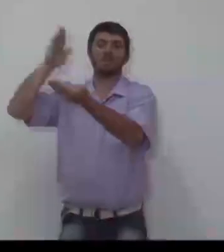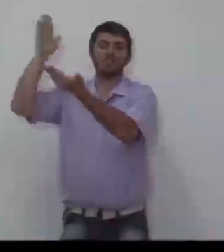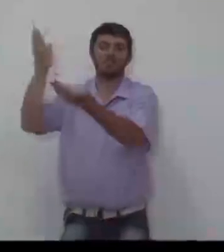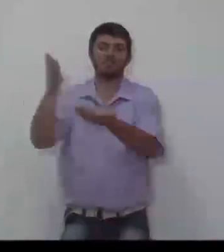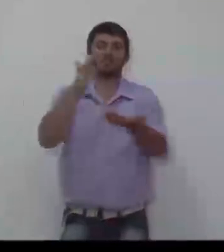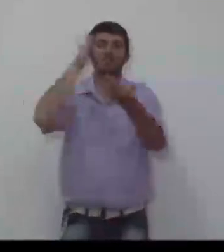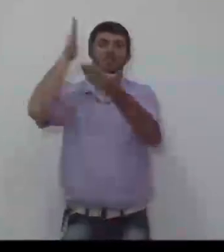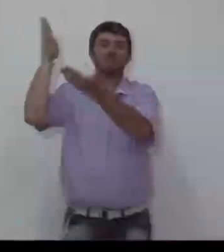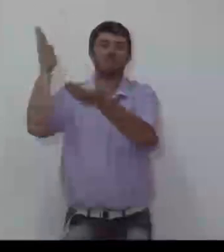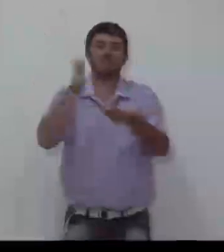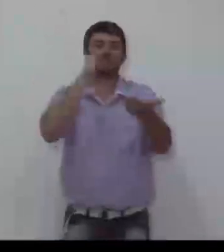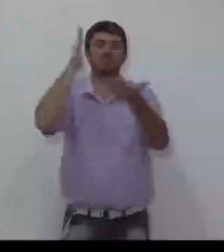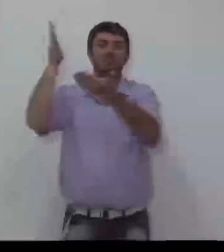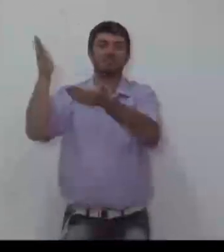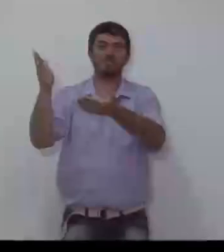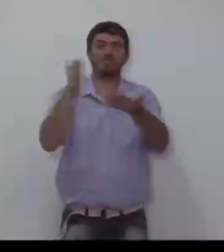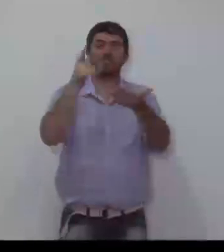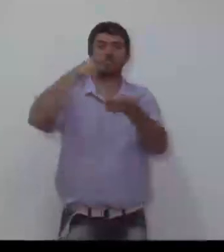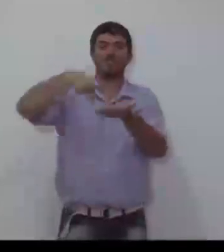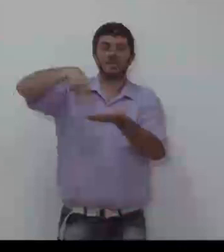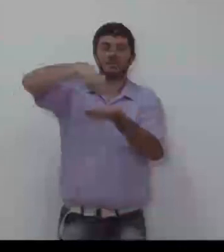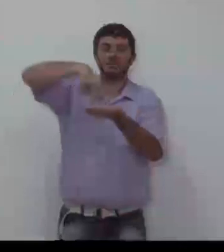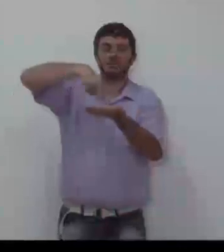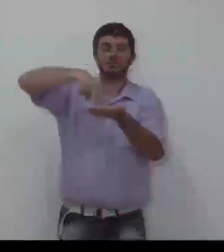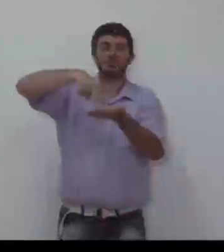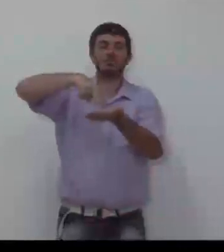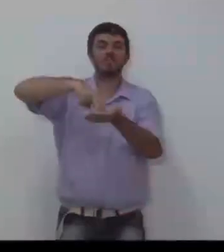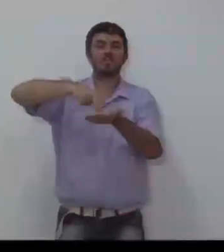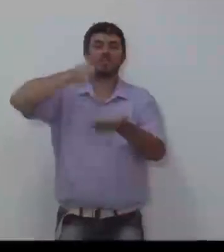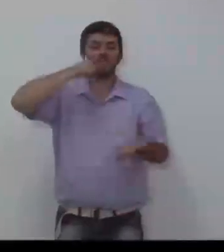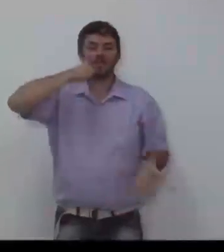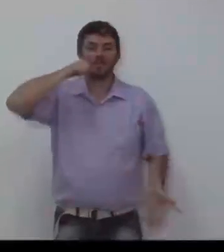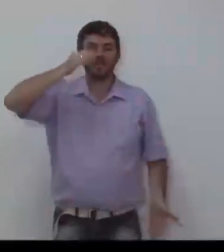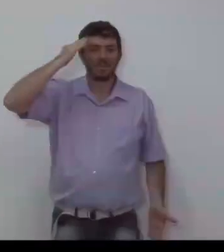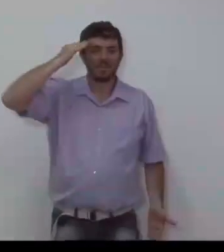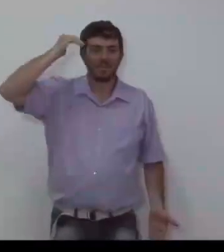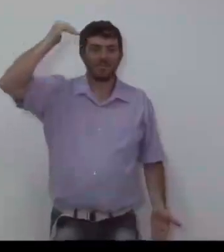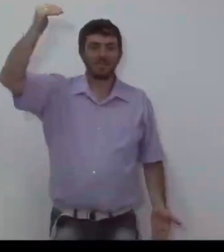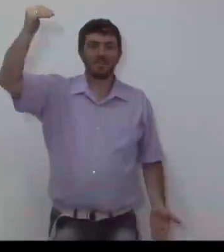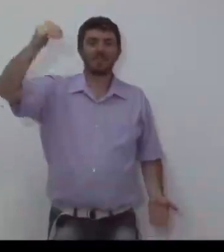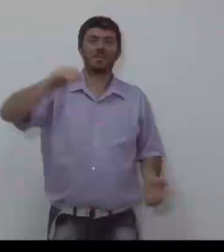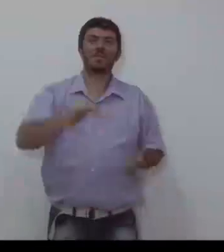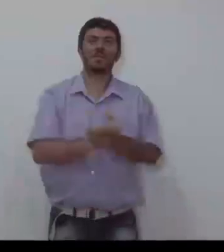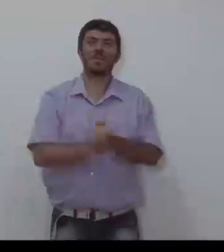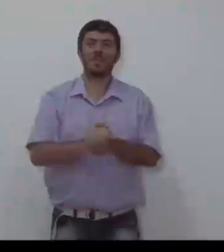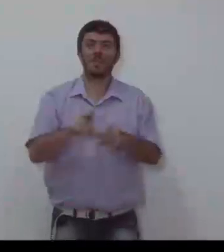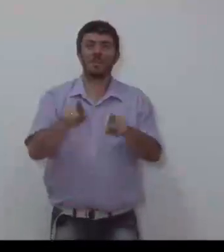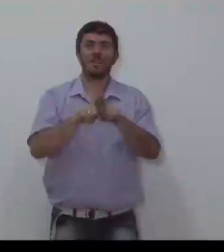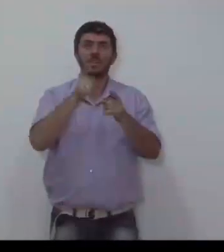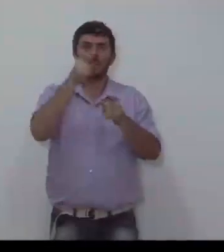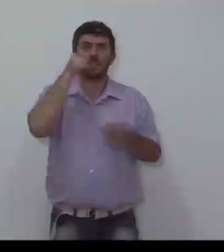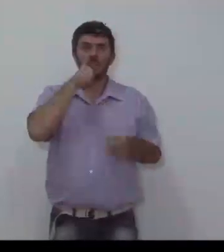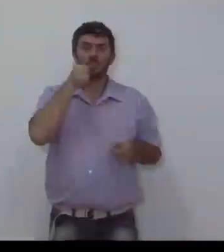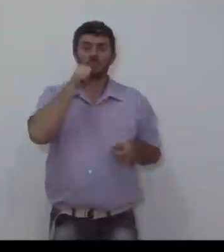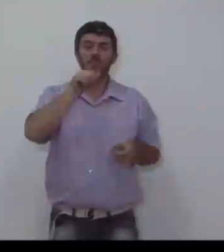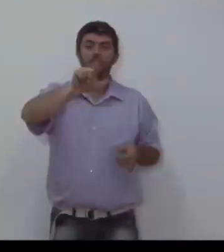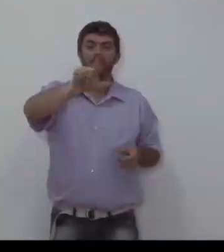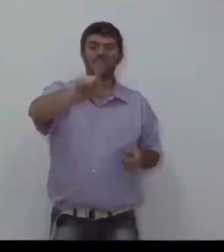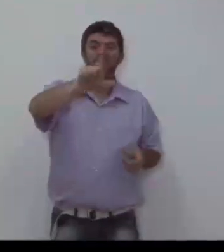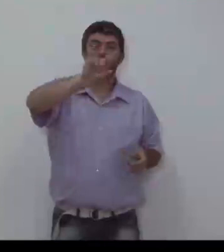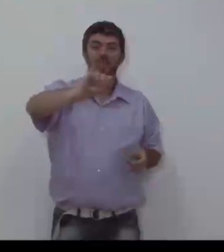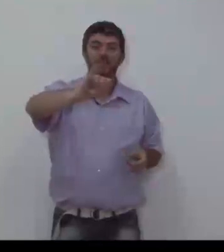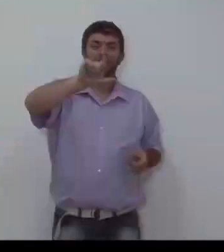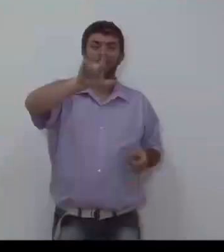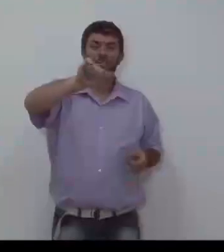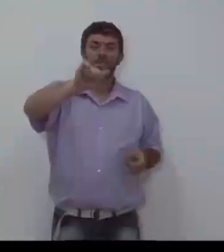nossas incríveis bailarinas, fazer aí um reconhecimento, a Lili aí com os prêmios alcançados